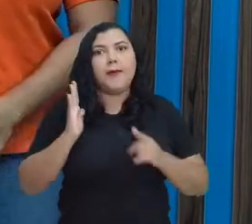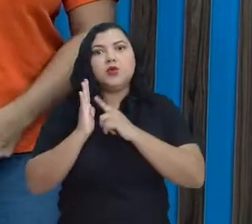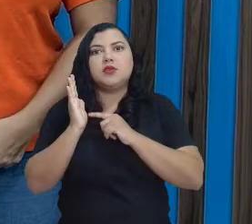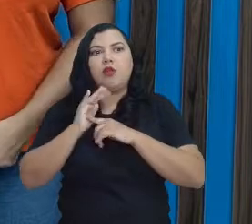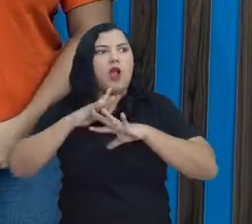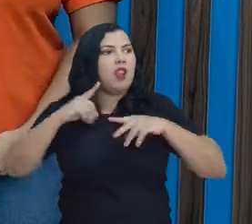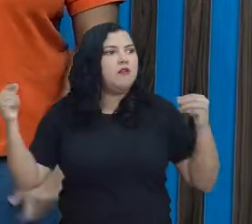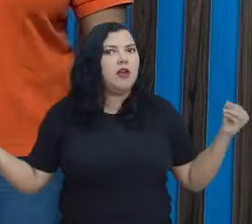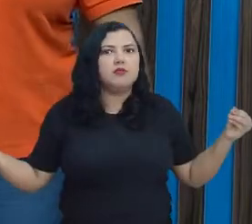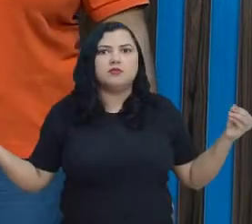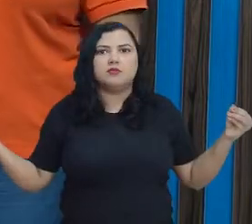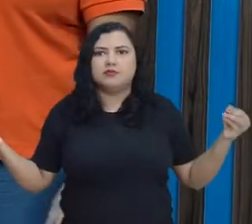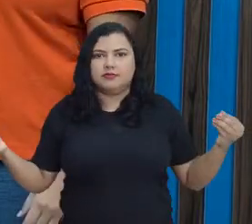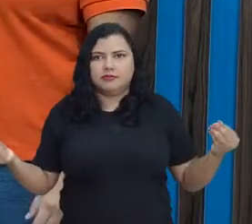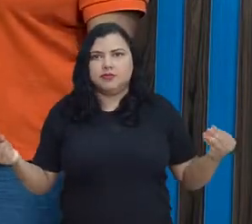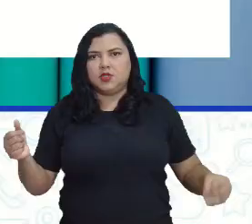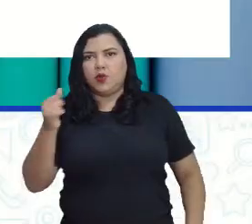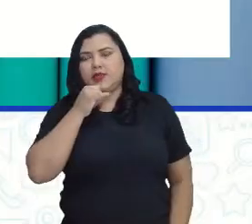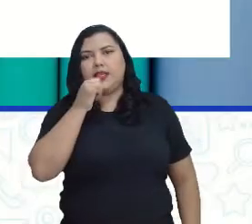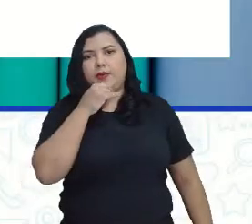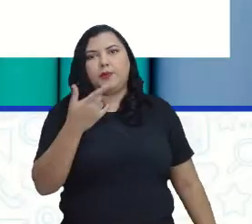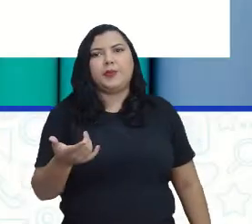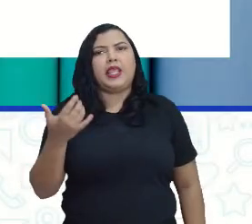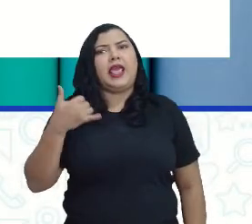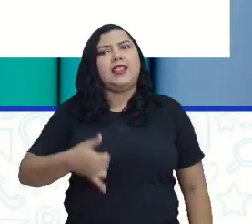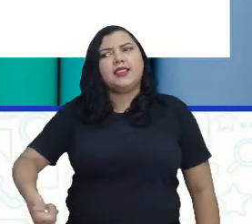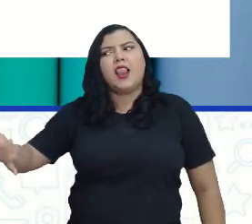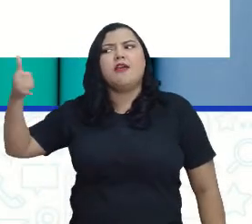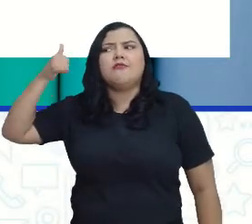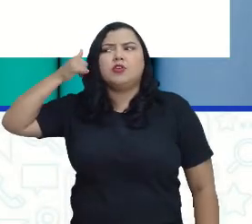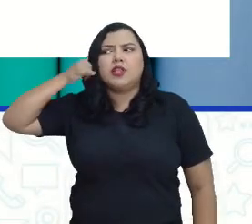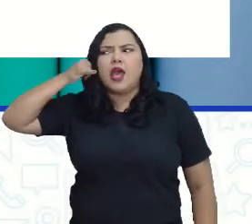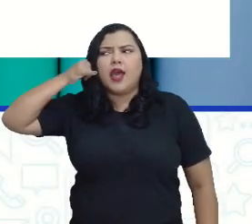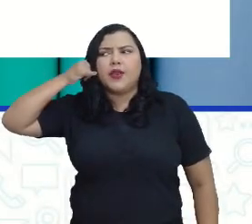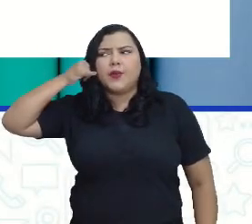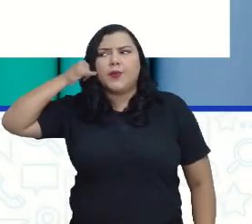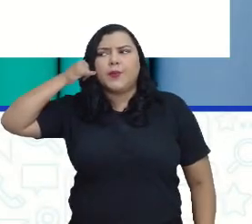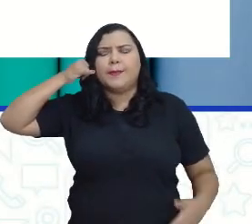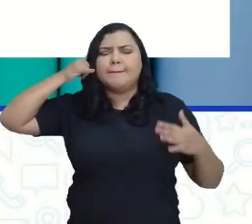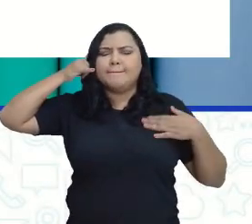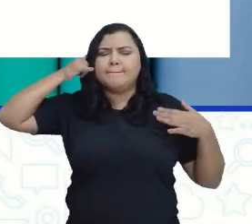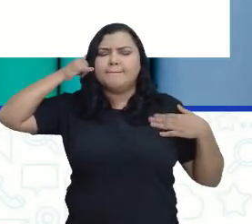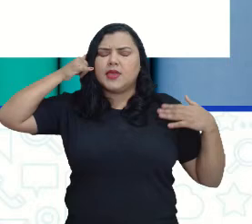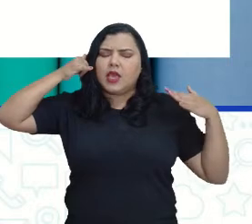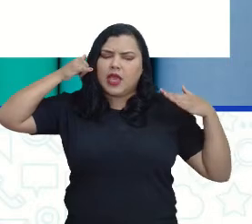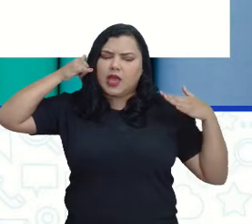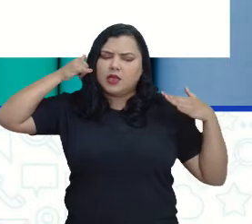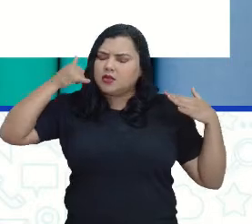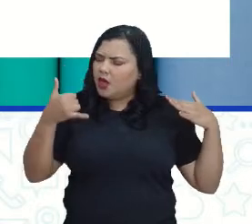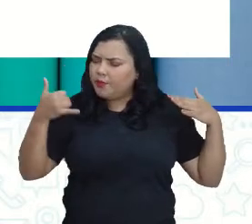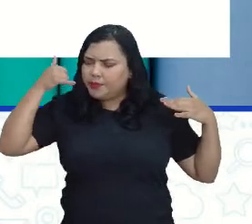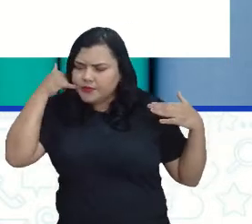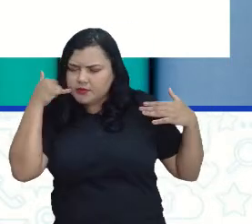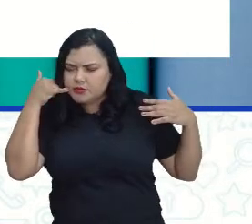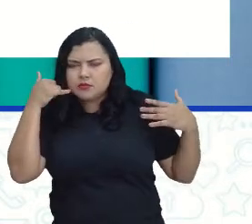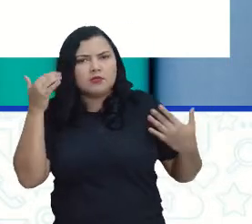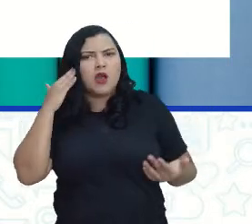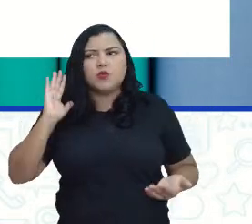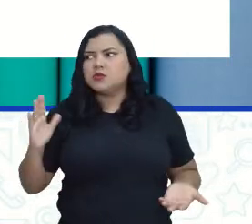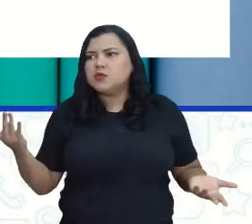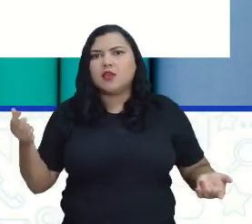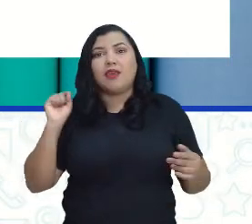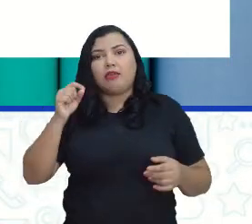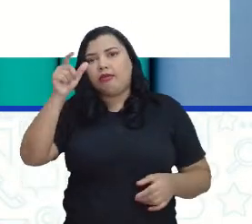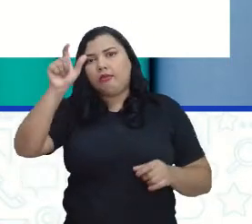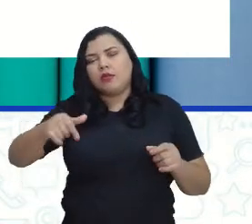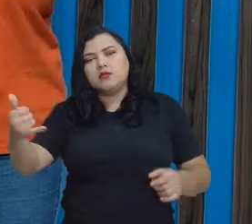indeterminado. Então, ó, telefonaram por engano para a minha casa. Quem telefonou para a minha casa? Não sei, é